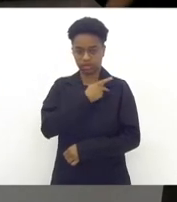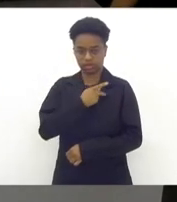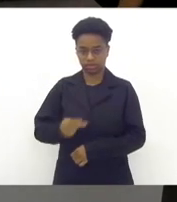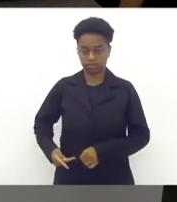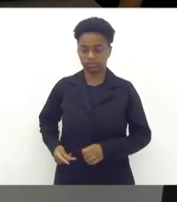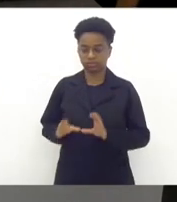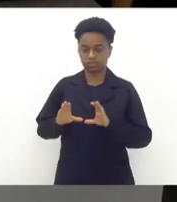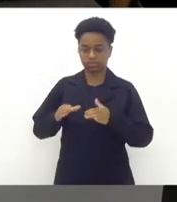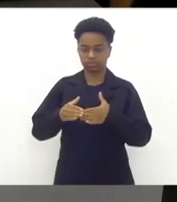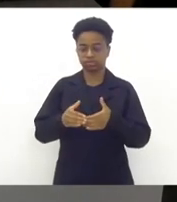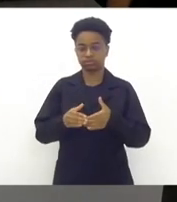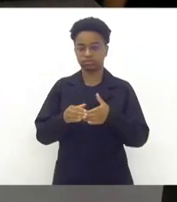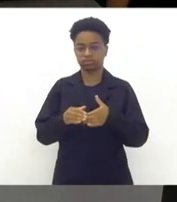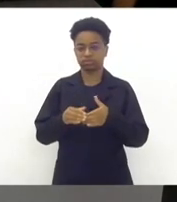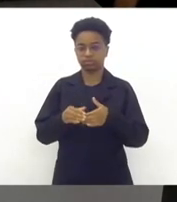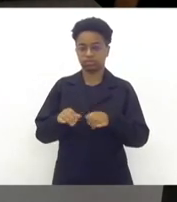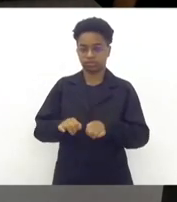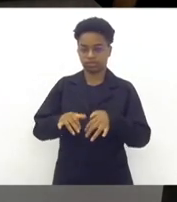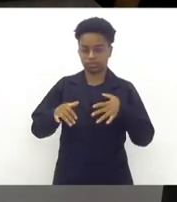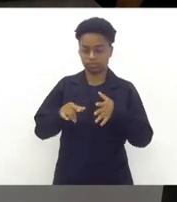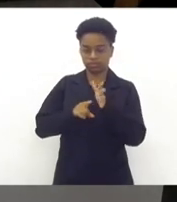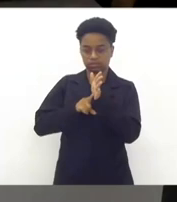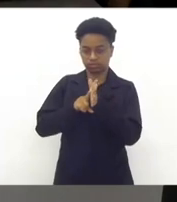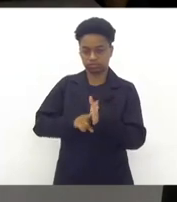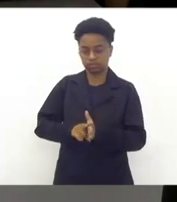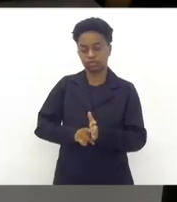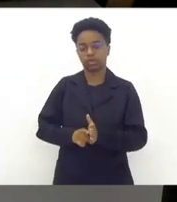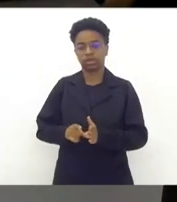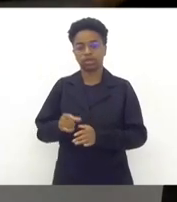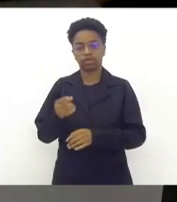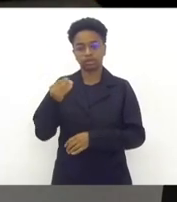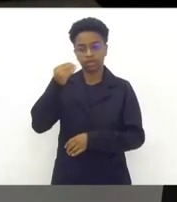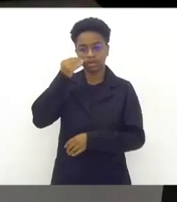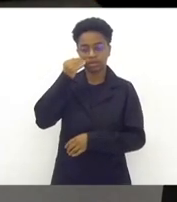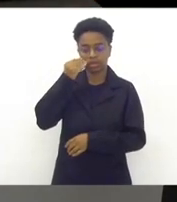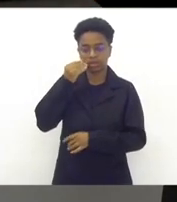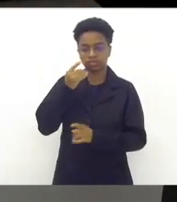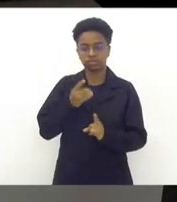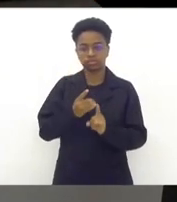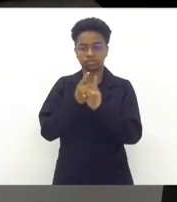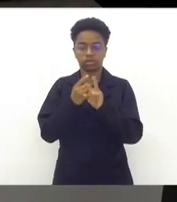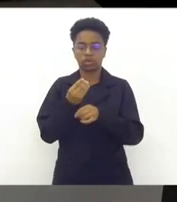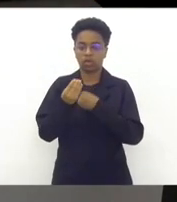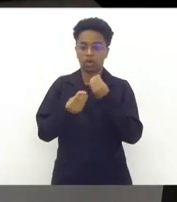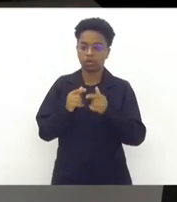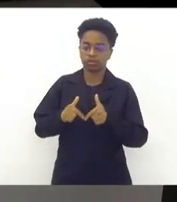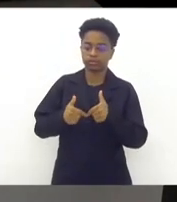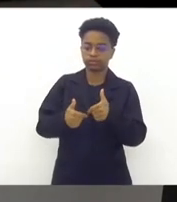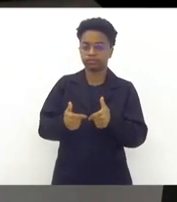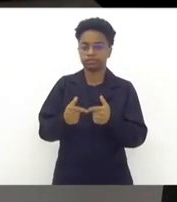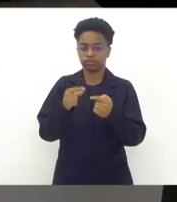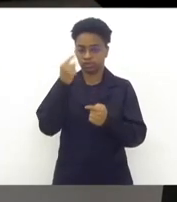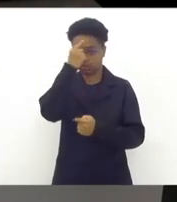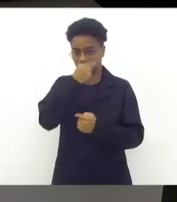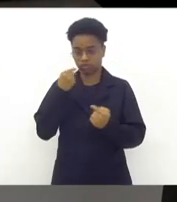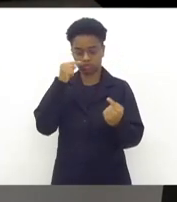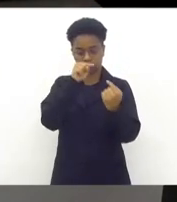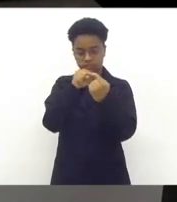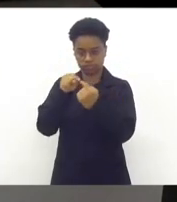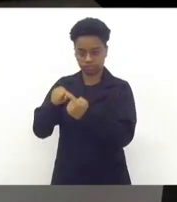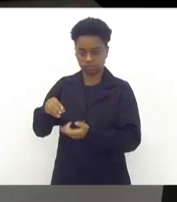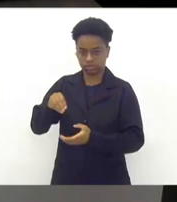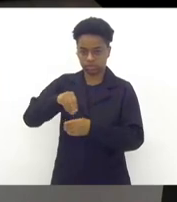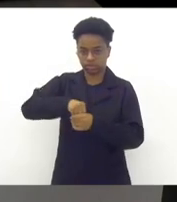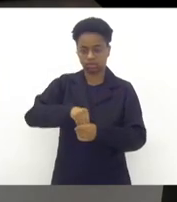Comissão Parlamentar de Inquérito, destinada a investigar a prática de reconhecimento fotográfico realizado nas delegacias de polícia